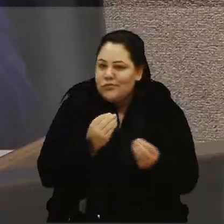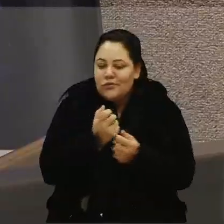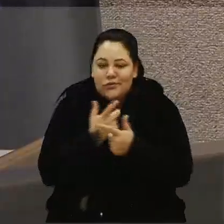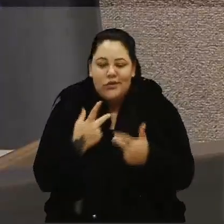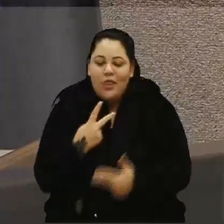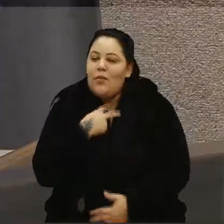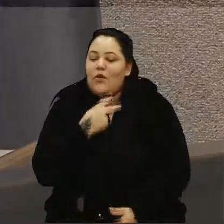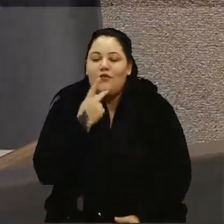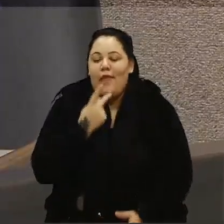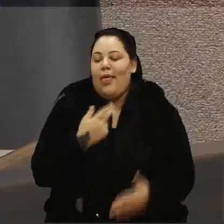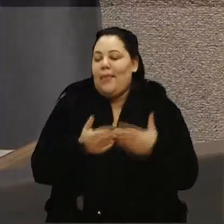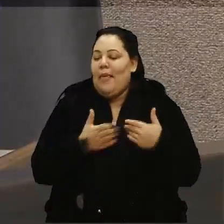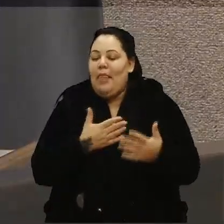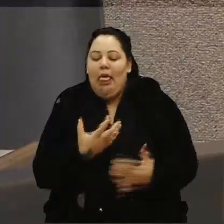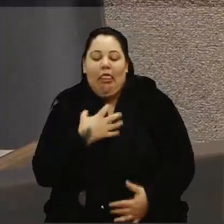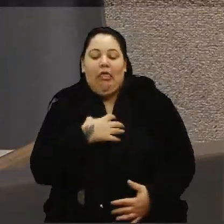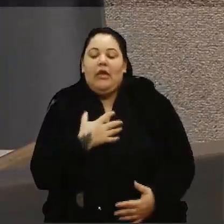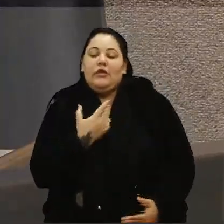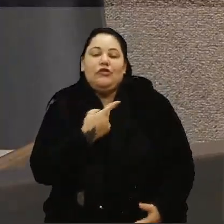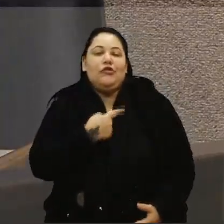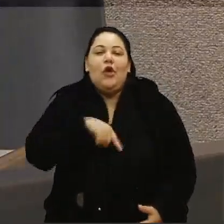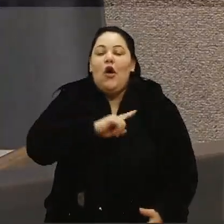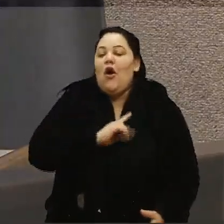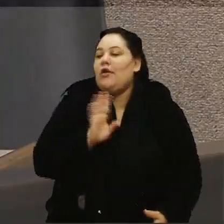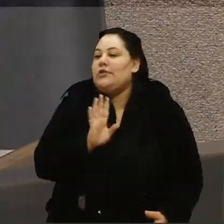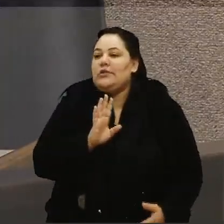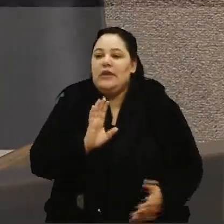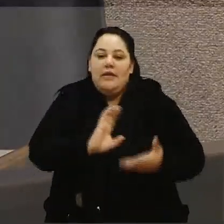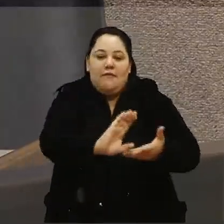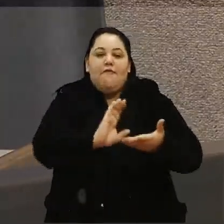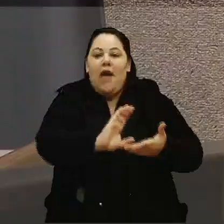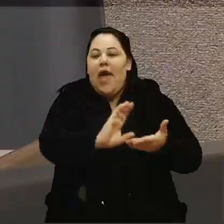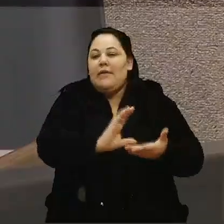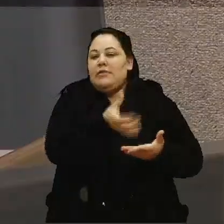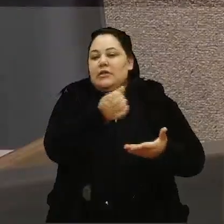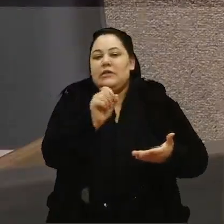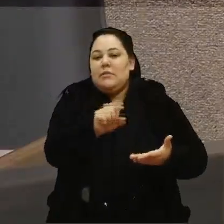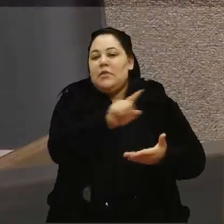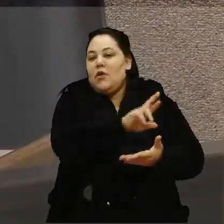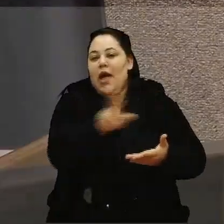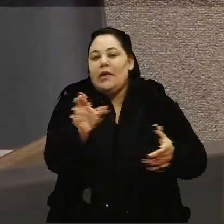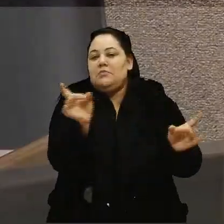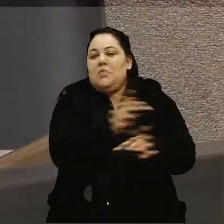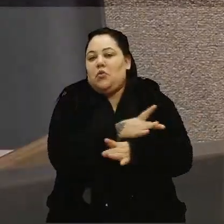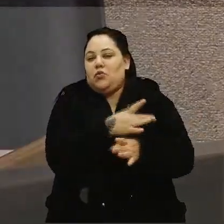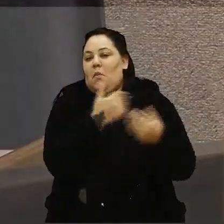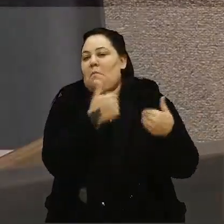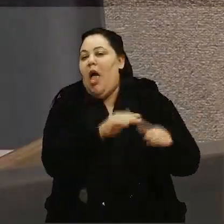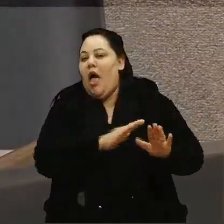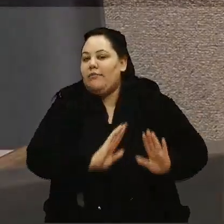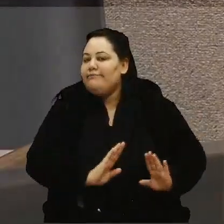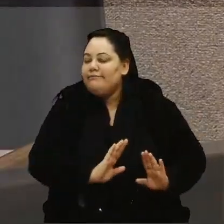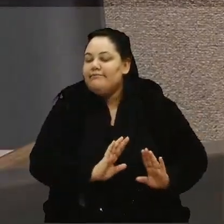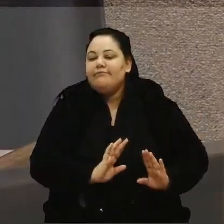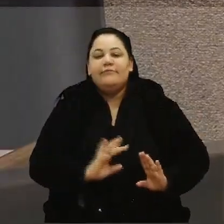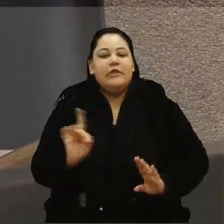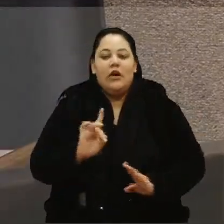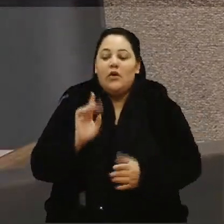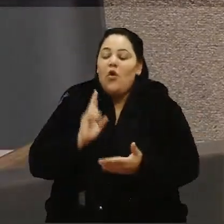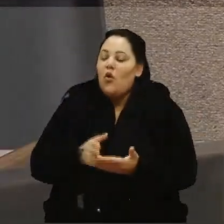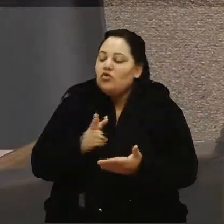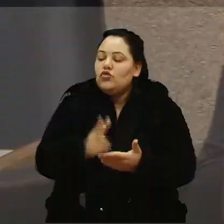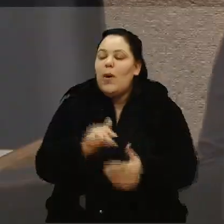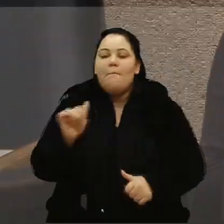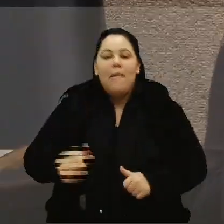dizer simplesmente para a reciclagem, não, nós estamos passando o recurso de R$60 mil e pronto. A gente precisa continuar com as